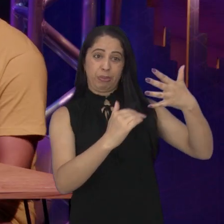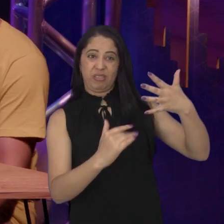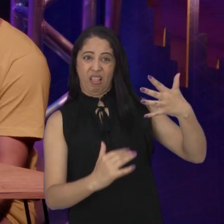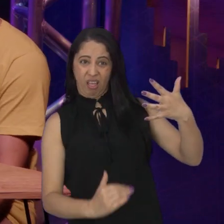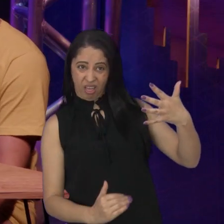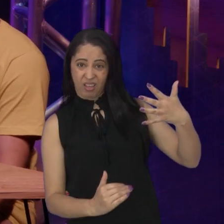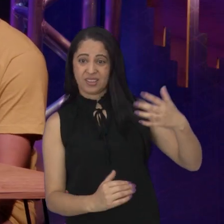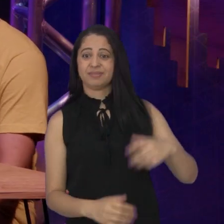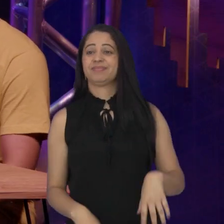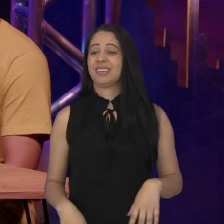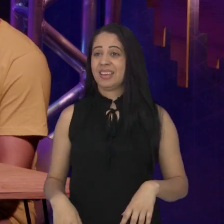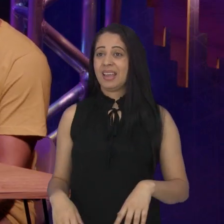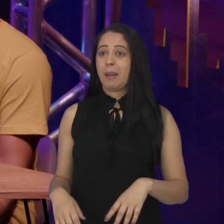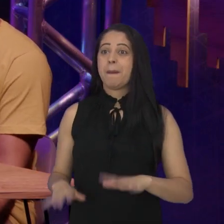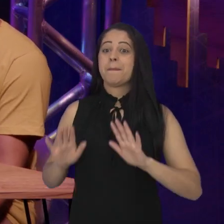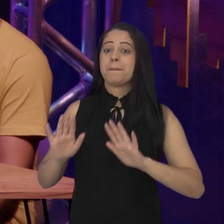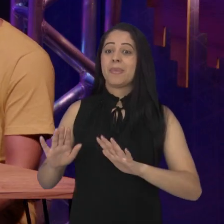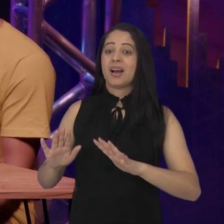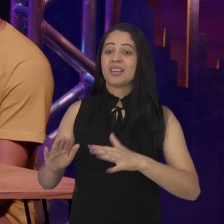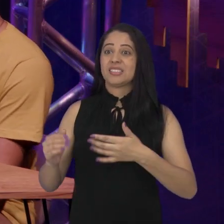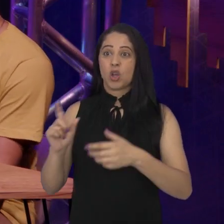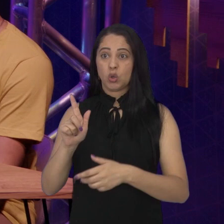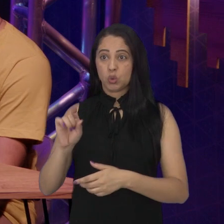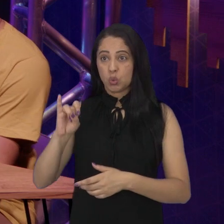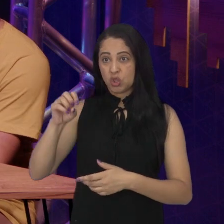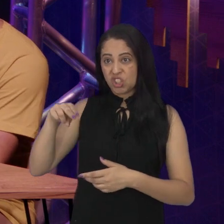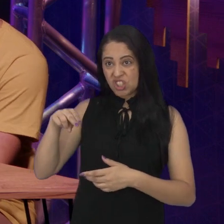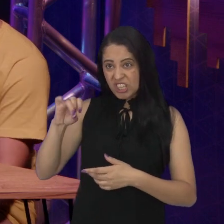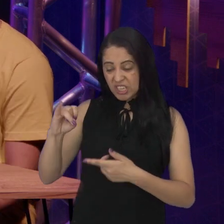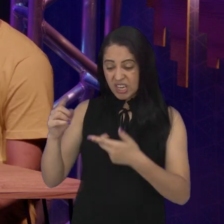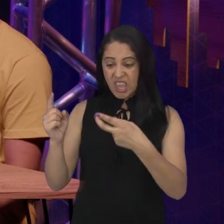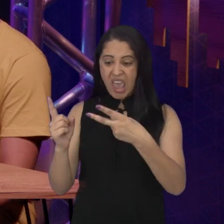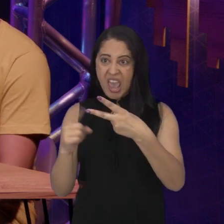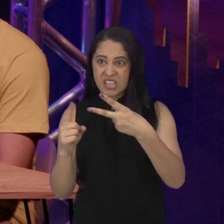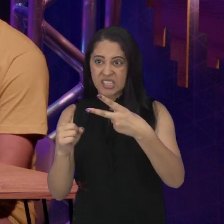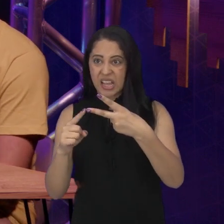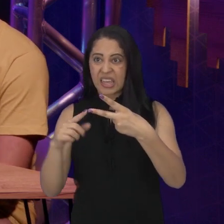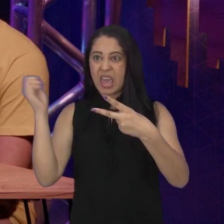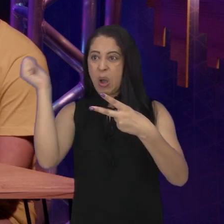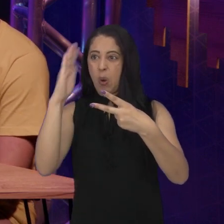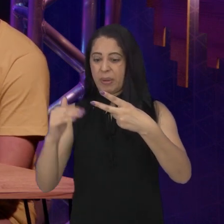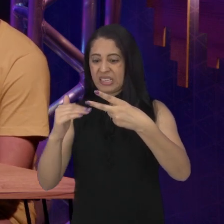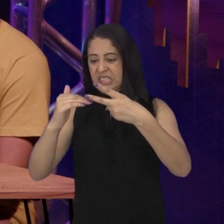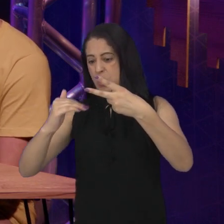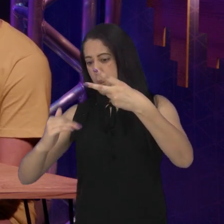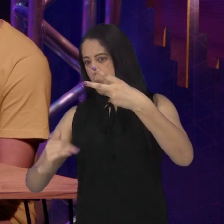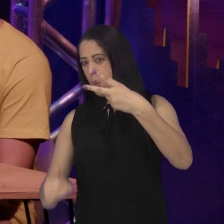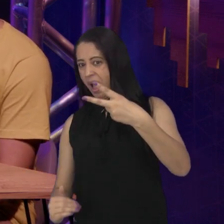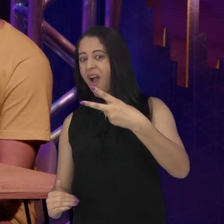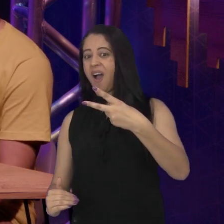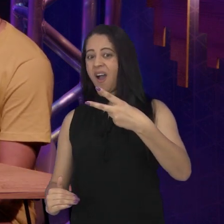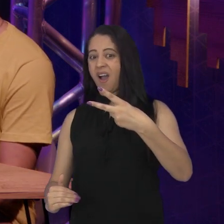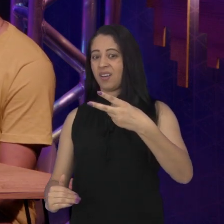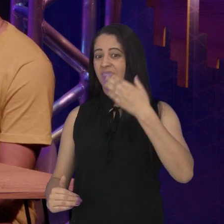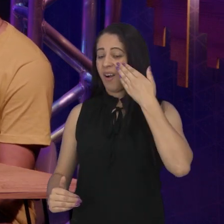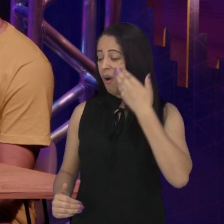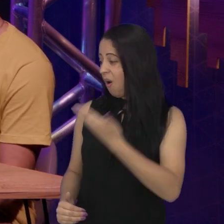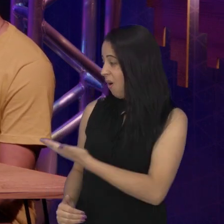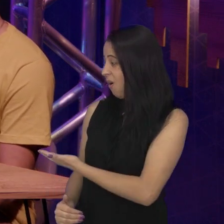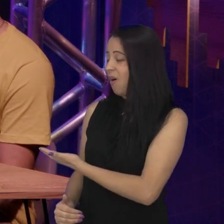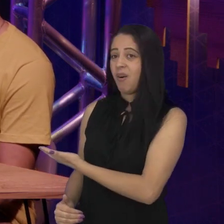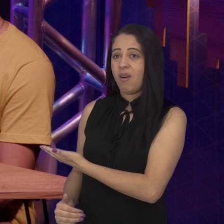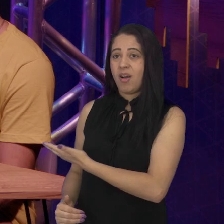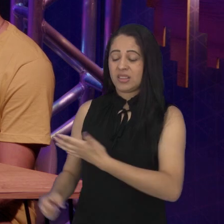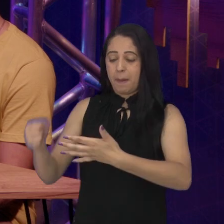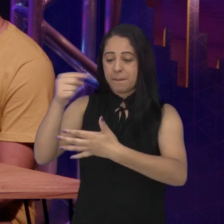Mas principalmente o que é mais preocupante é no índice Gini, né? Porque é o 9º país